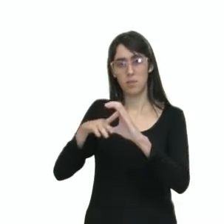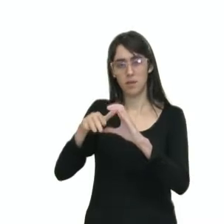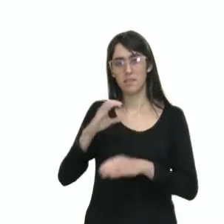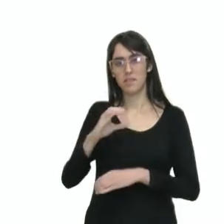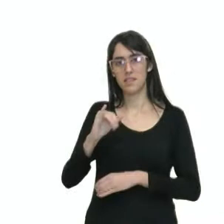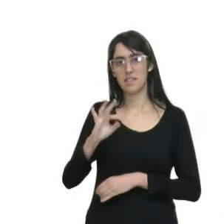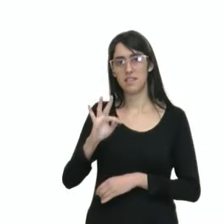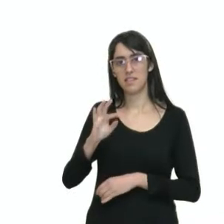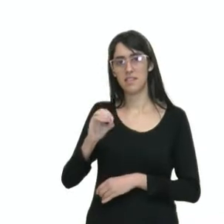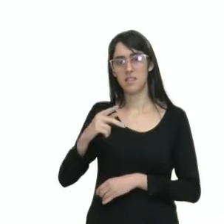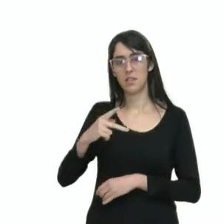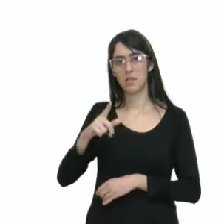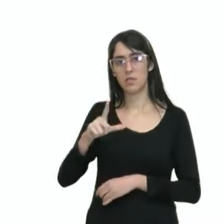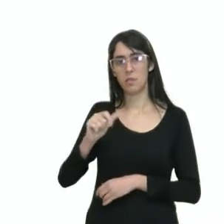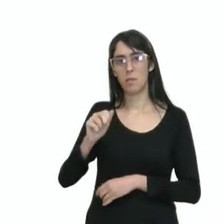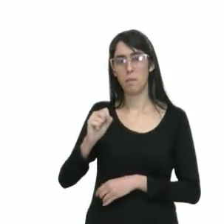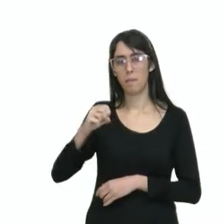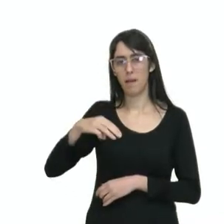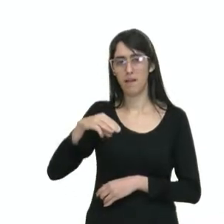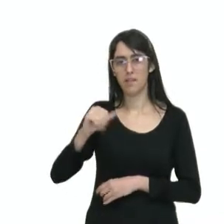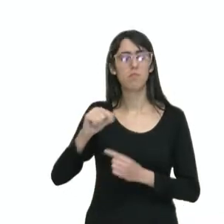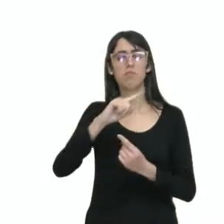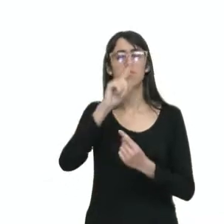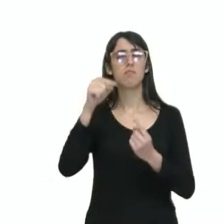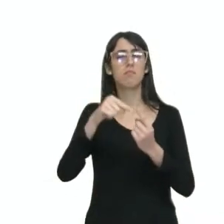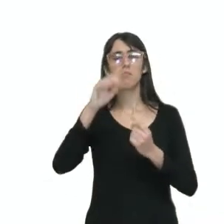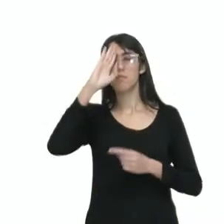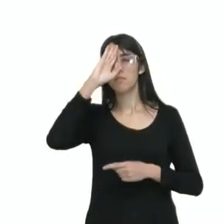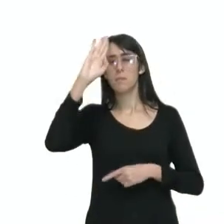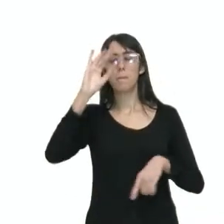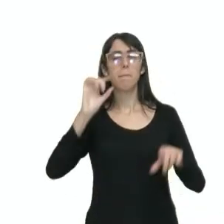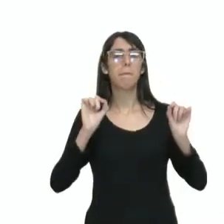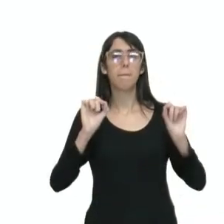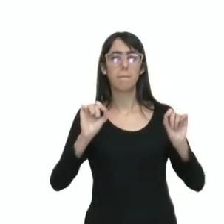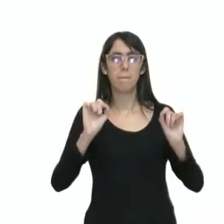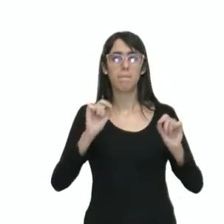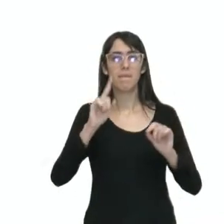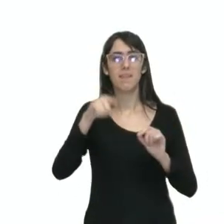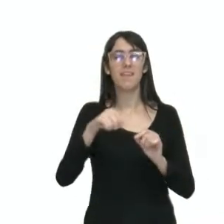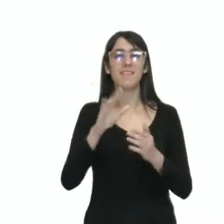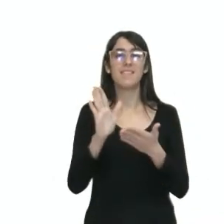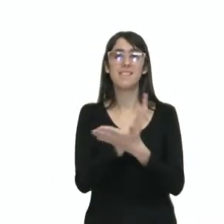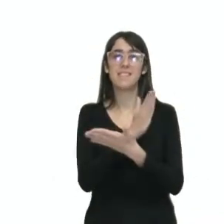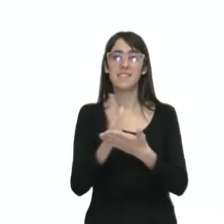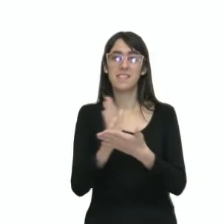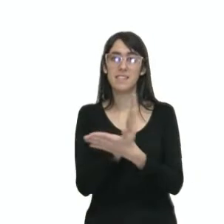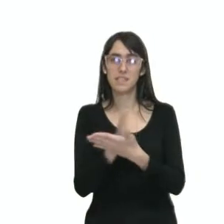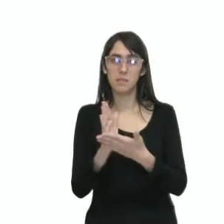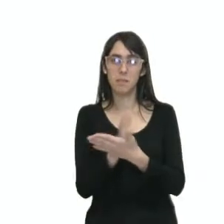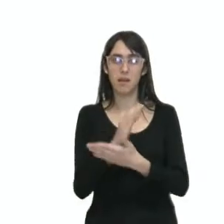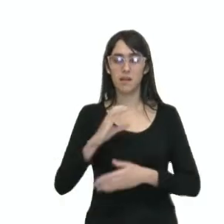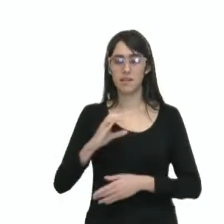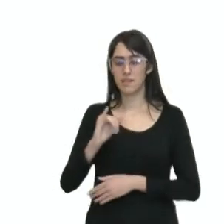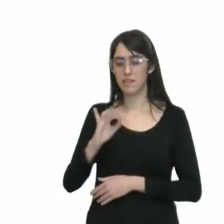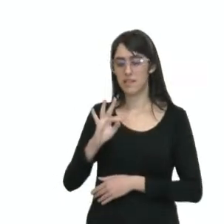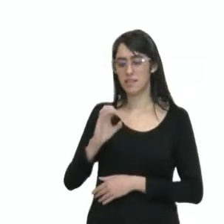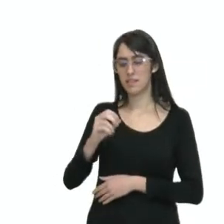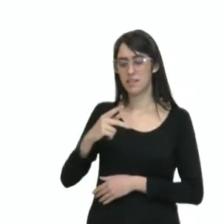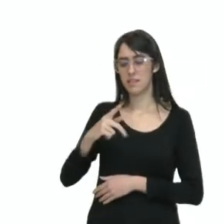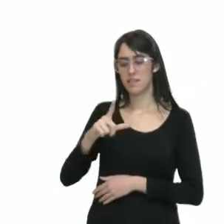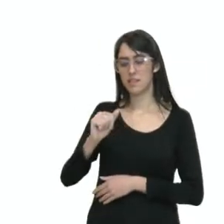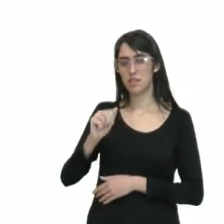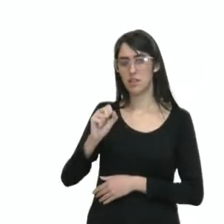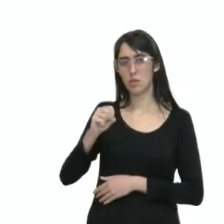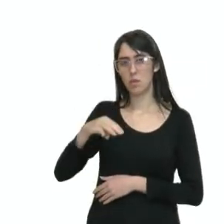função, a principal função da carioteca é separar o citoplasma da